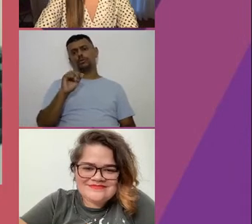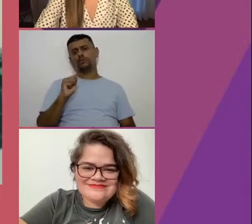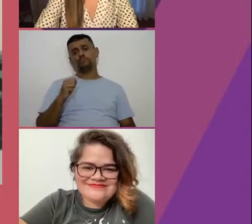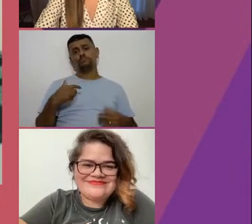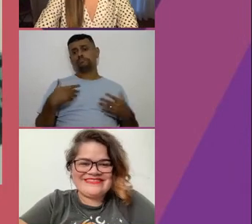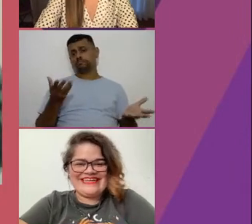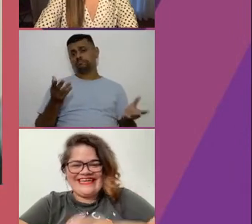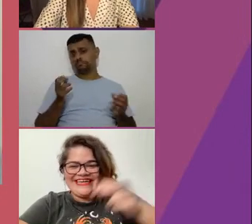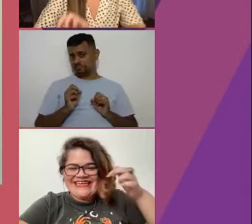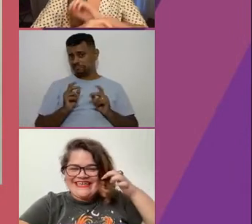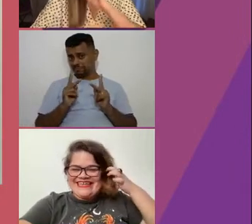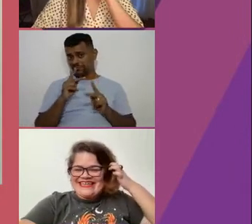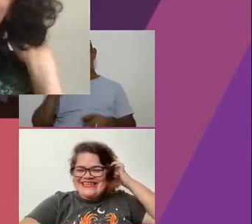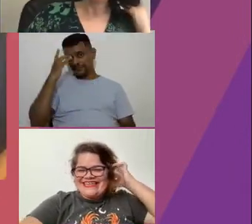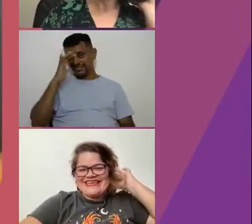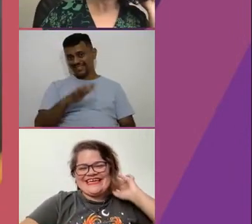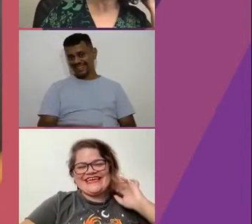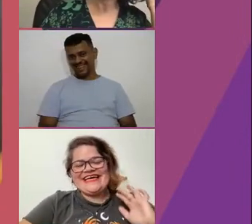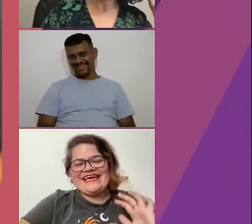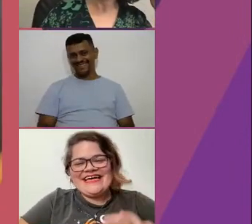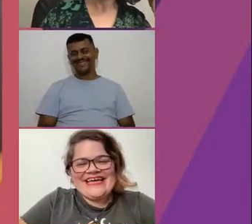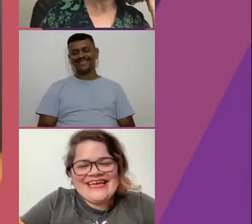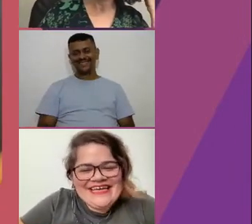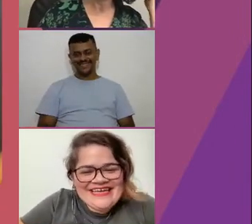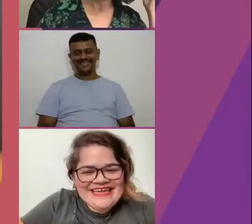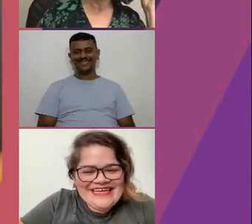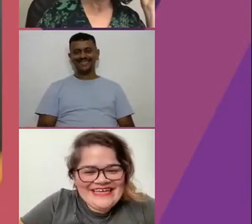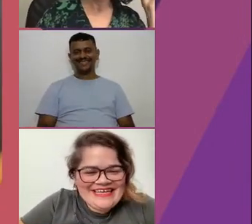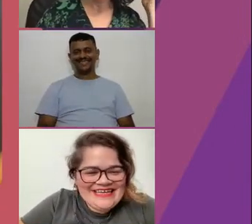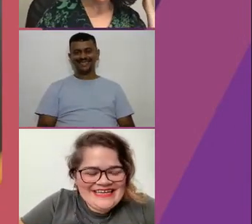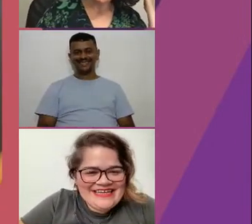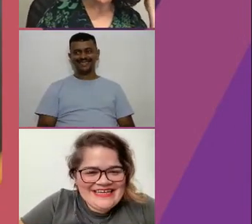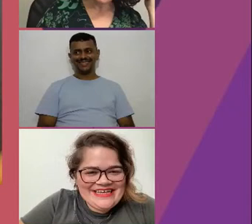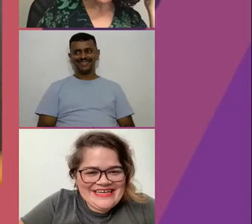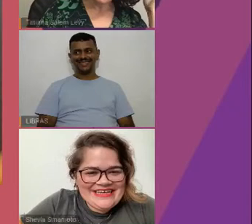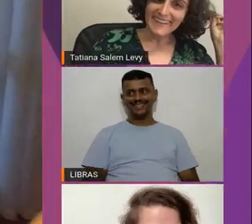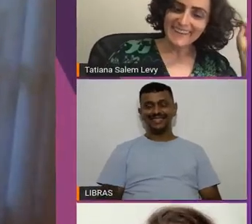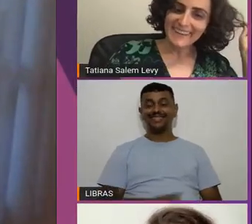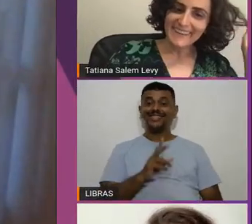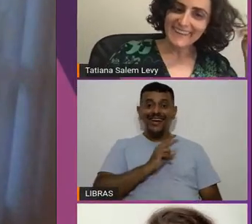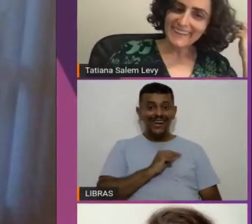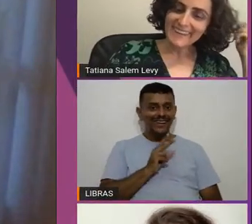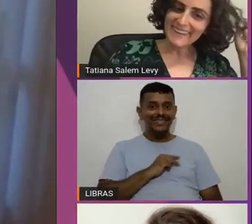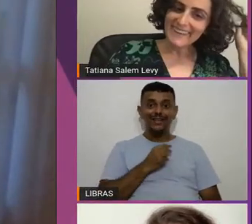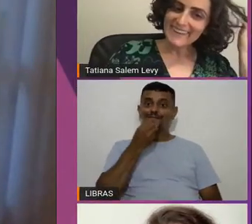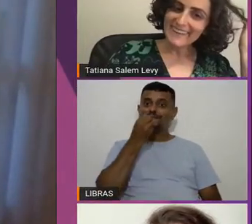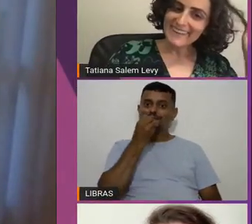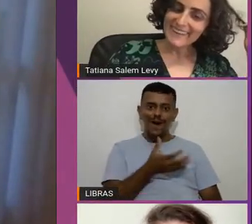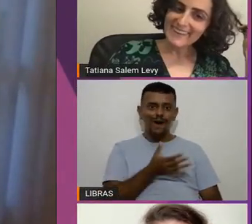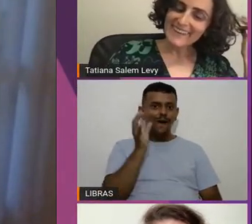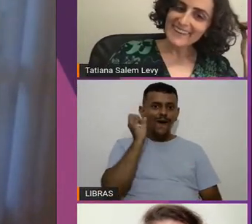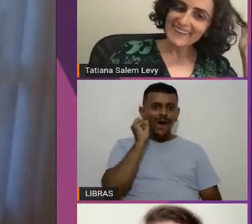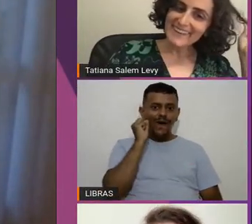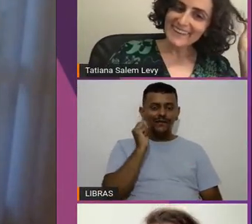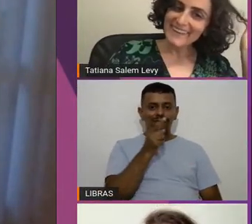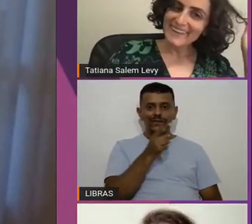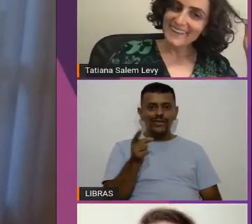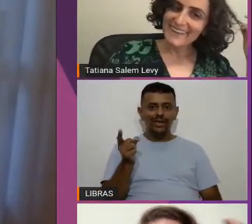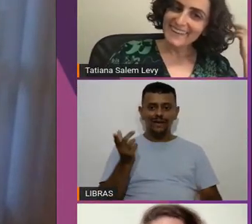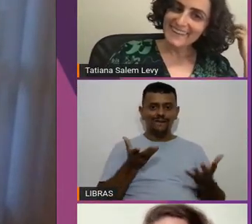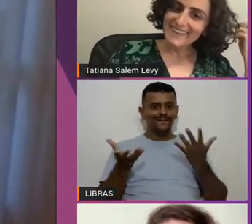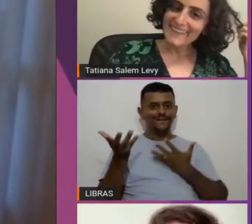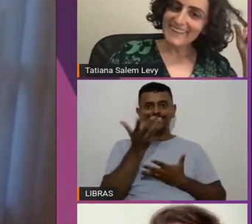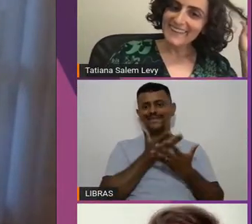sei alegada dá vontade de deixar é só